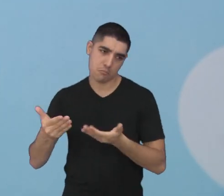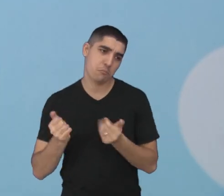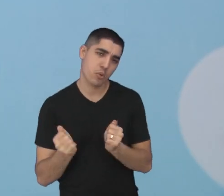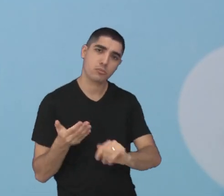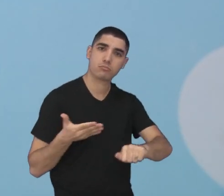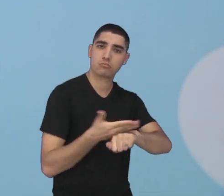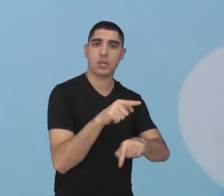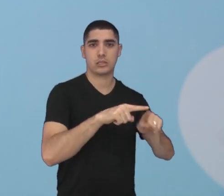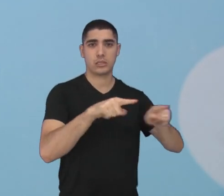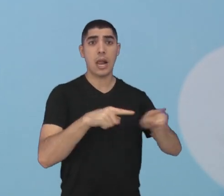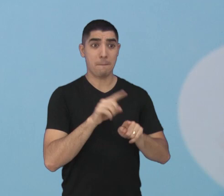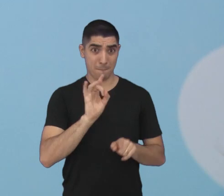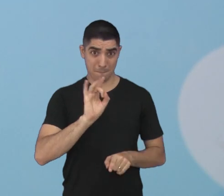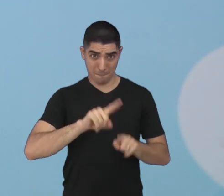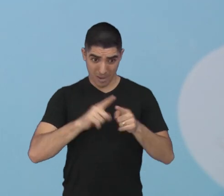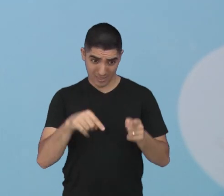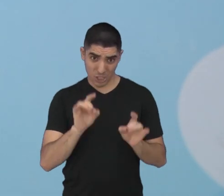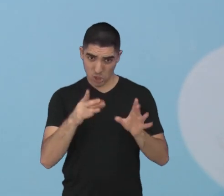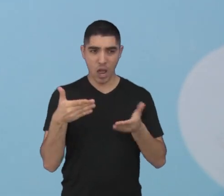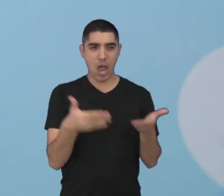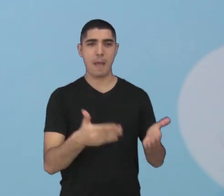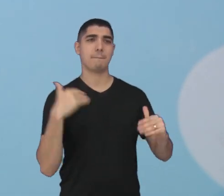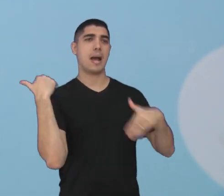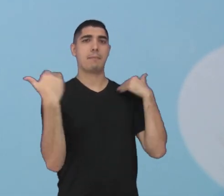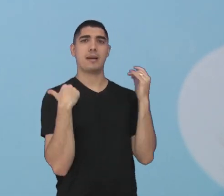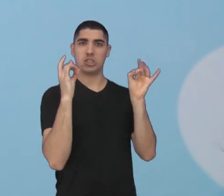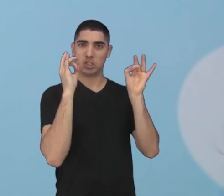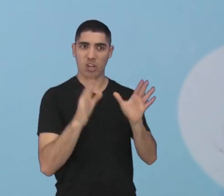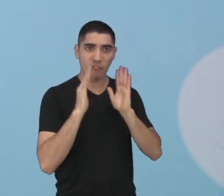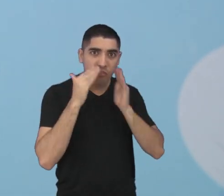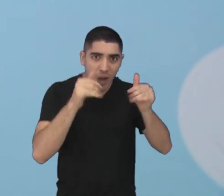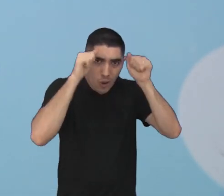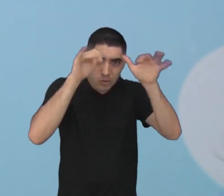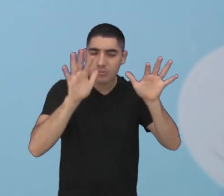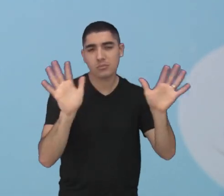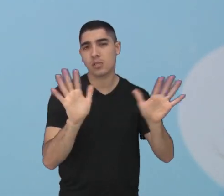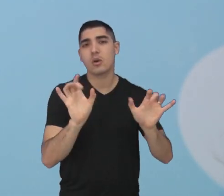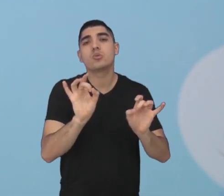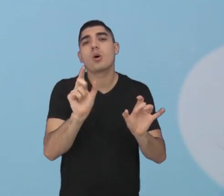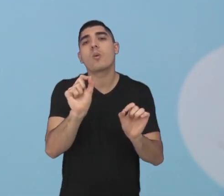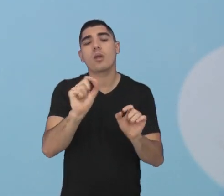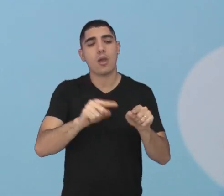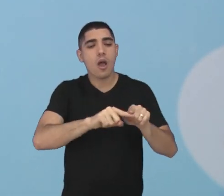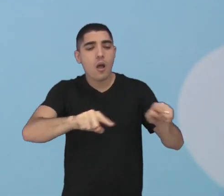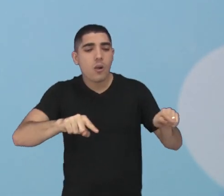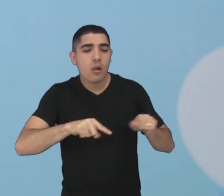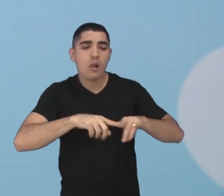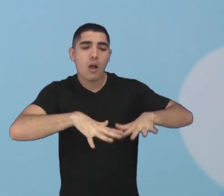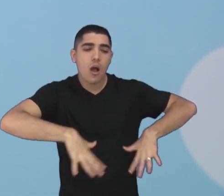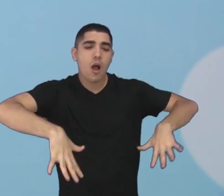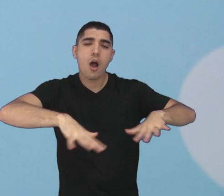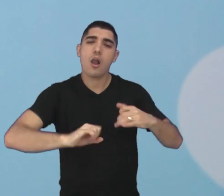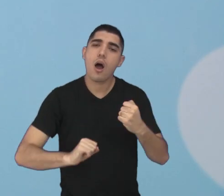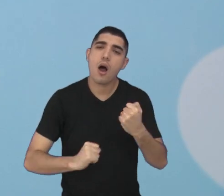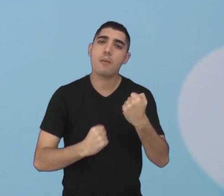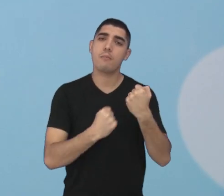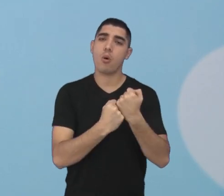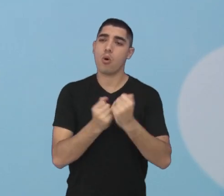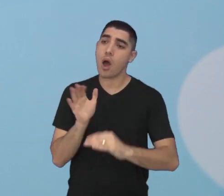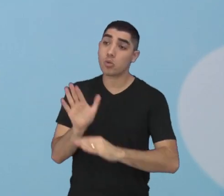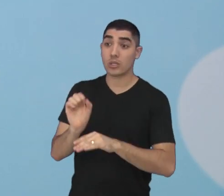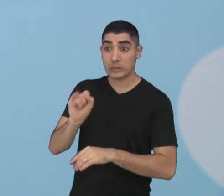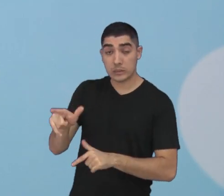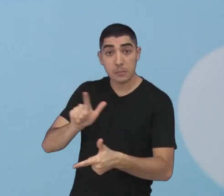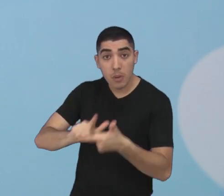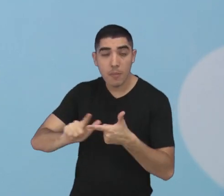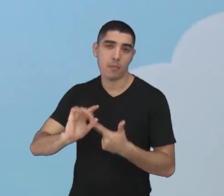um lugar que a gente chama de destino. Não é uma área de lazer focada no público autista, e sim é uma área de suporte e apoio